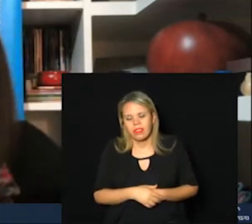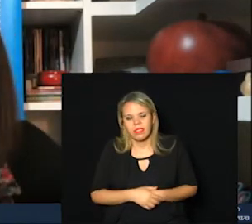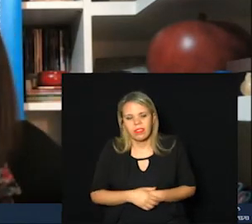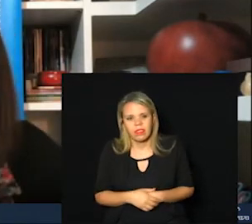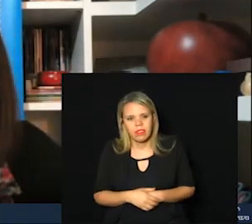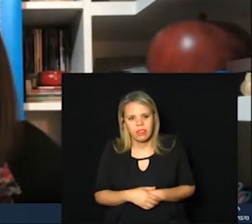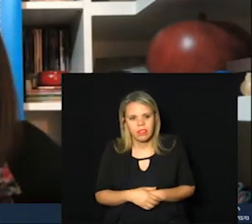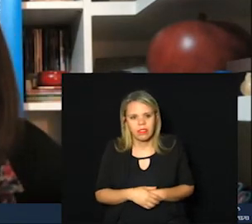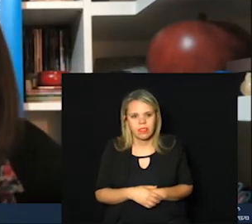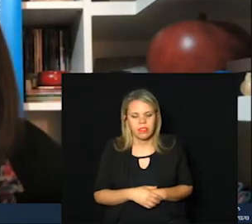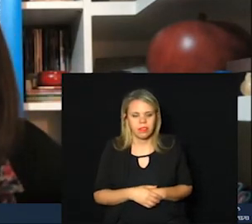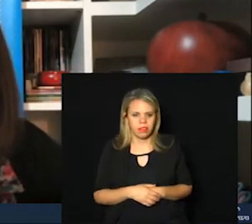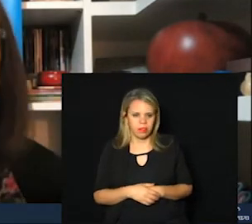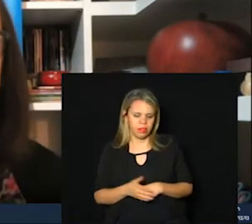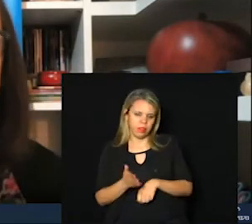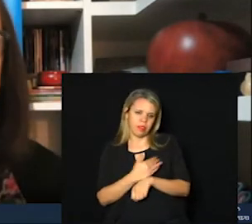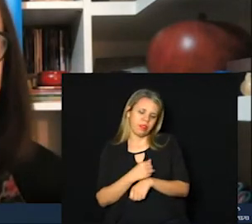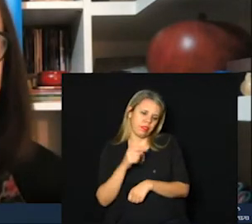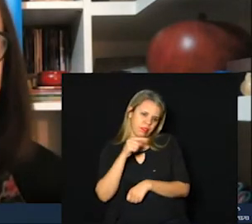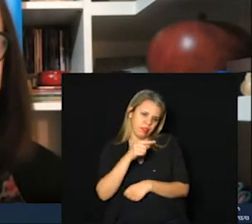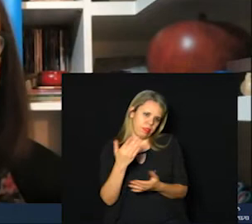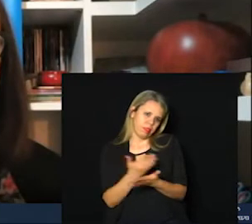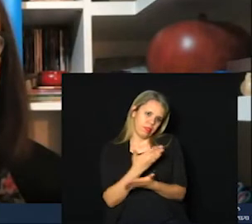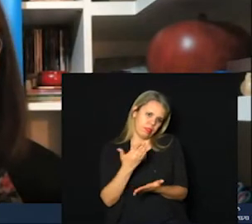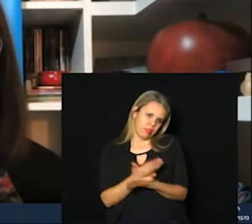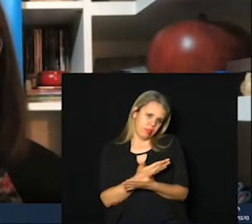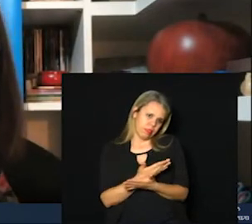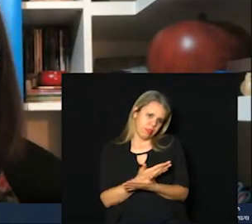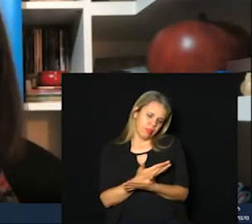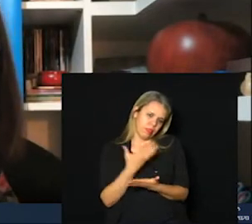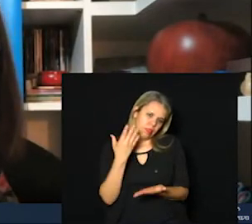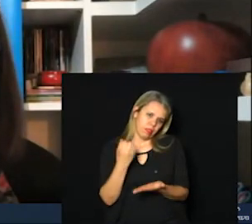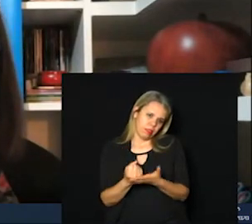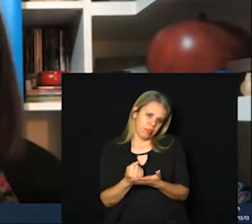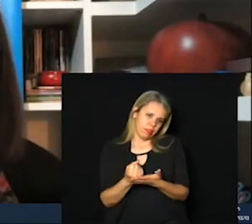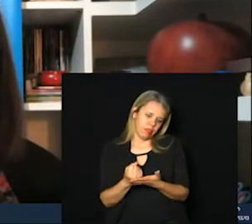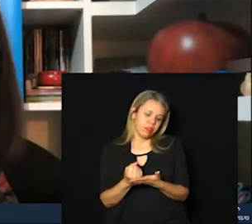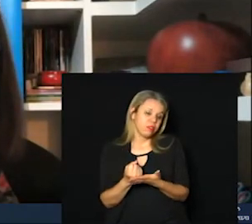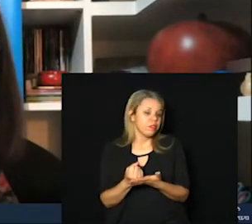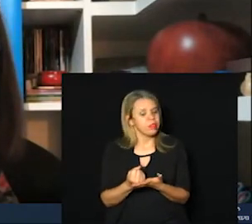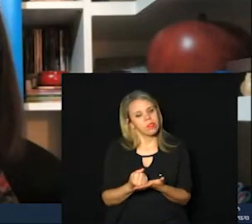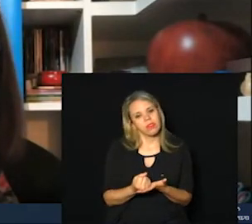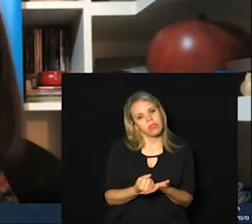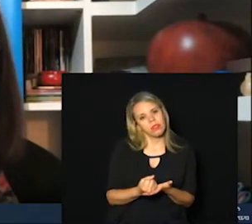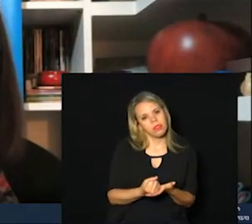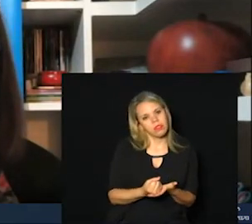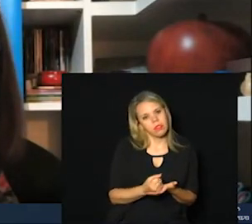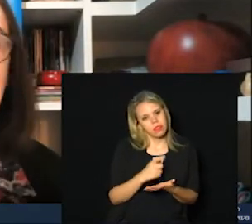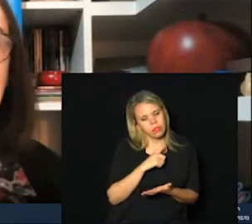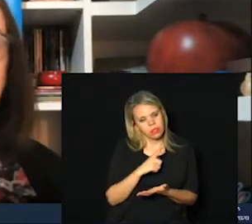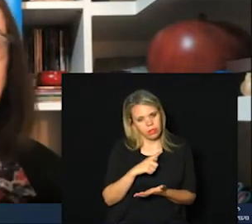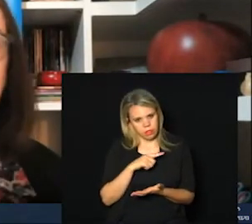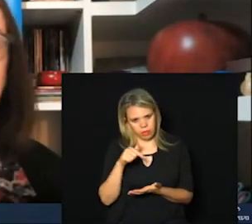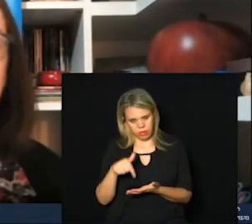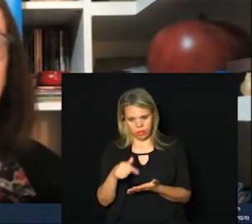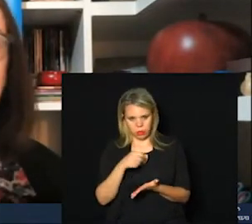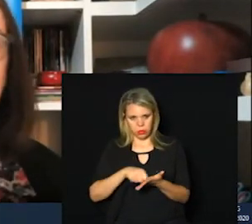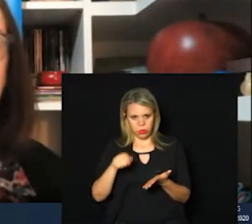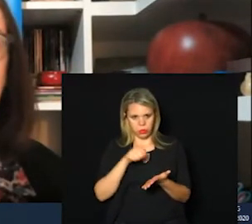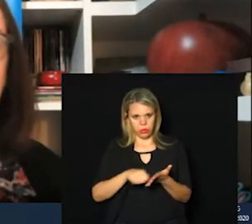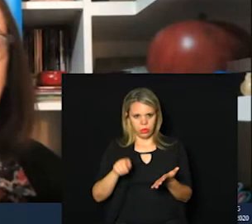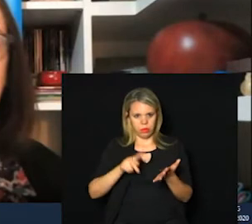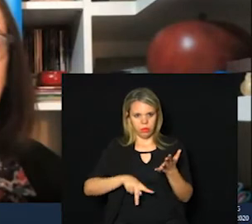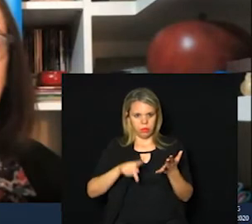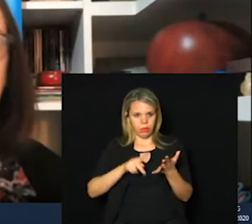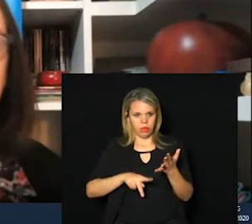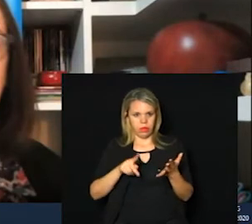Todo marcadinho, e antes dele, quando eu recebi a versão digital, tem aqui um monte de anotações, na página tal tem